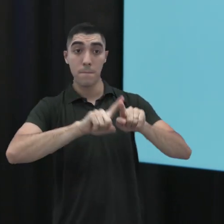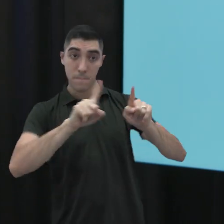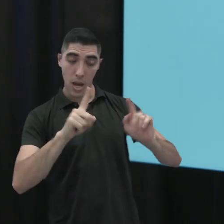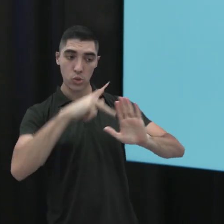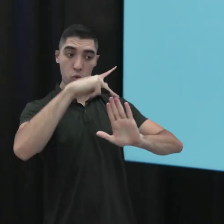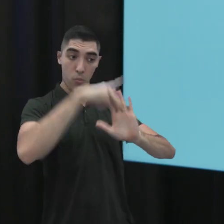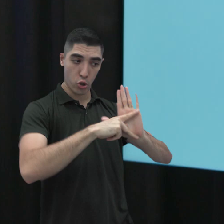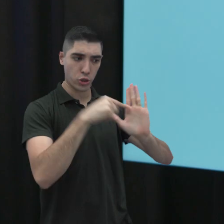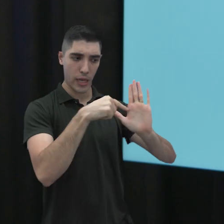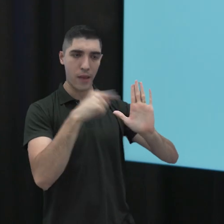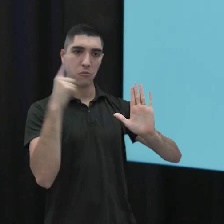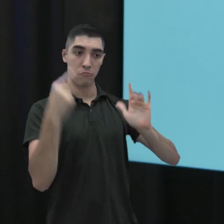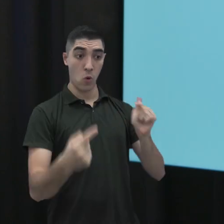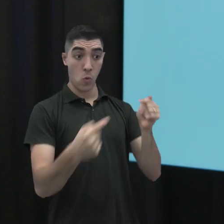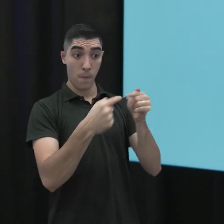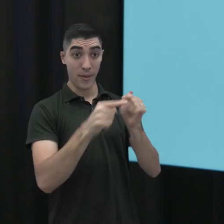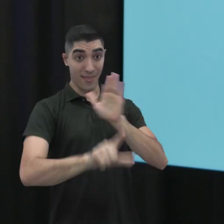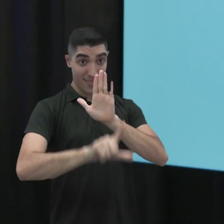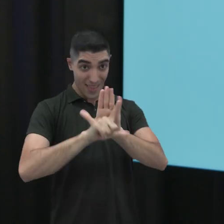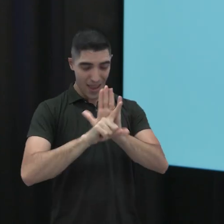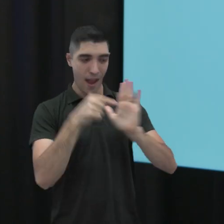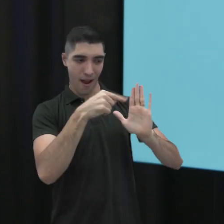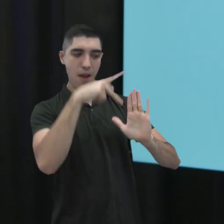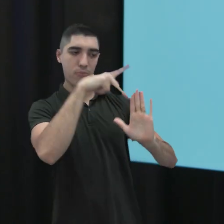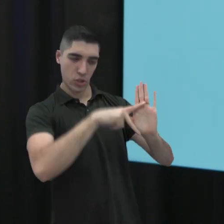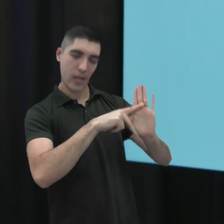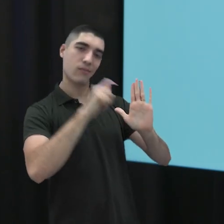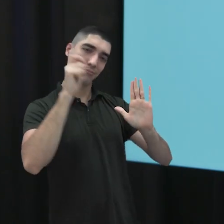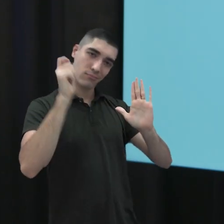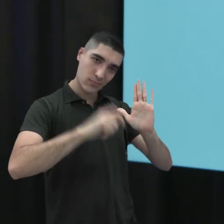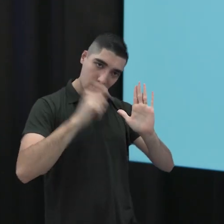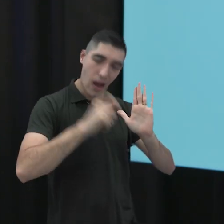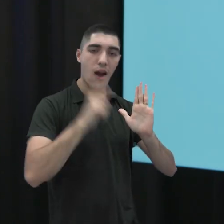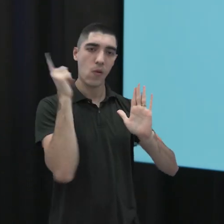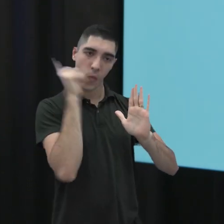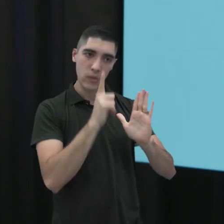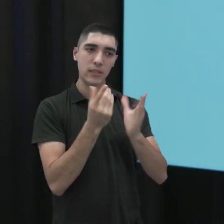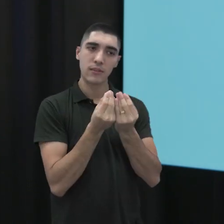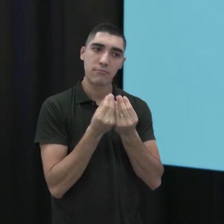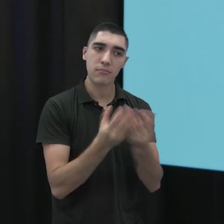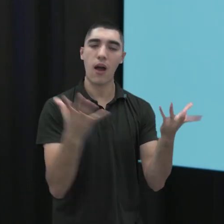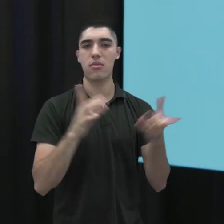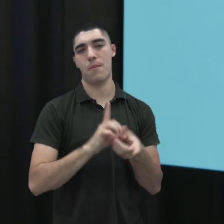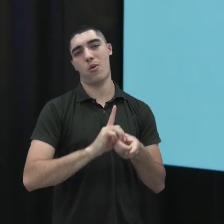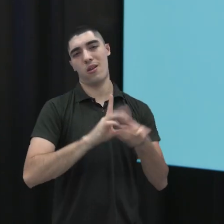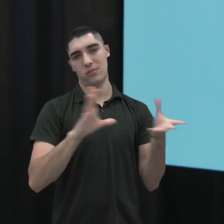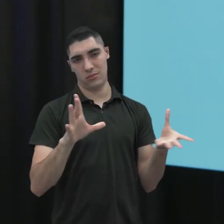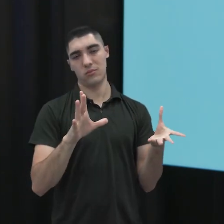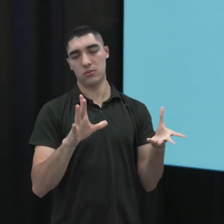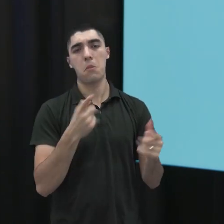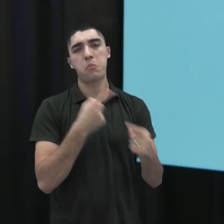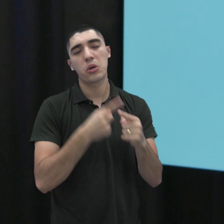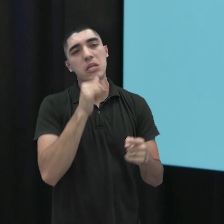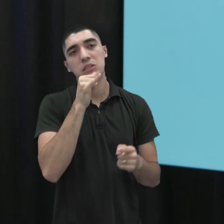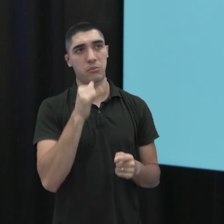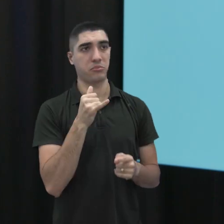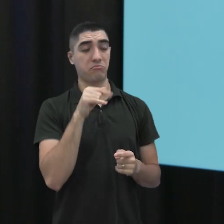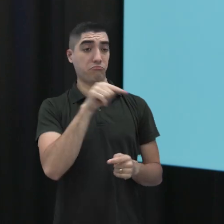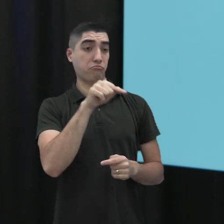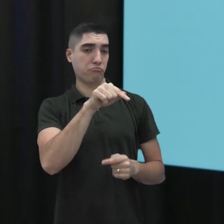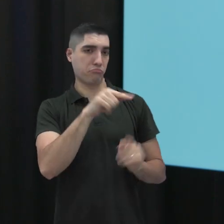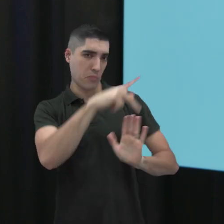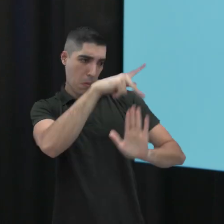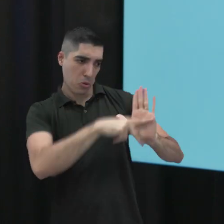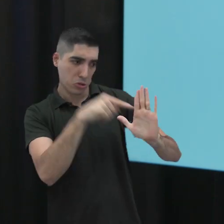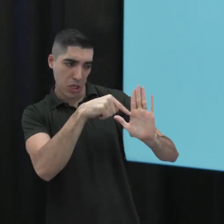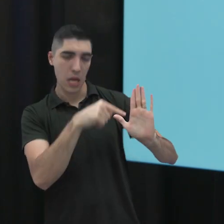os projetos que conseguem acessar as leis, ele sim consegue de alguma forma democratizar, porque geralmente as apresentações ou